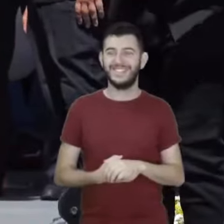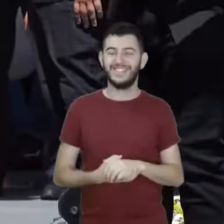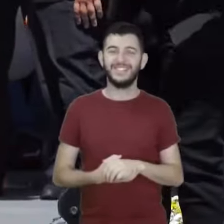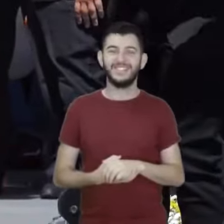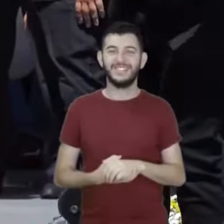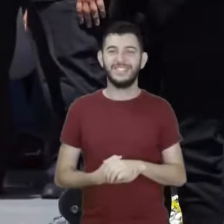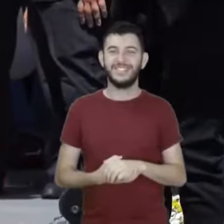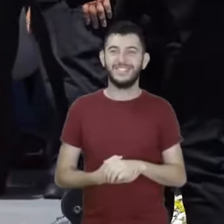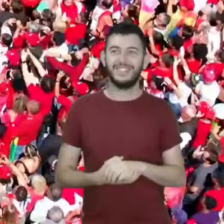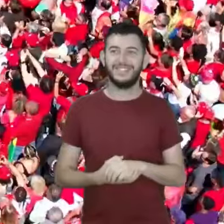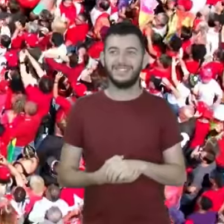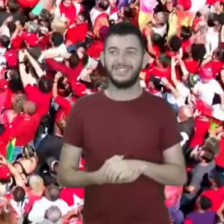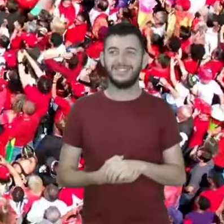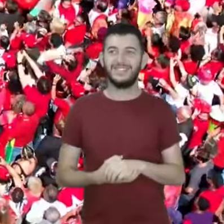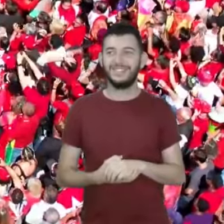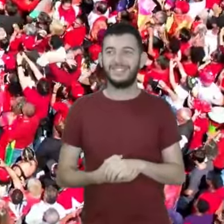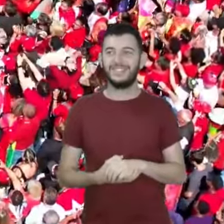Gente,